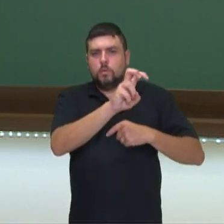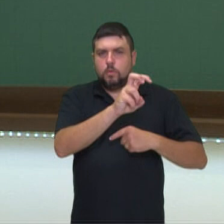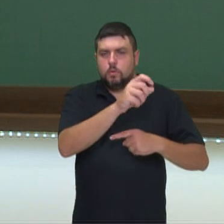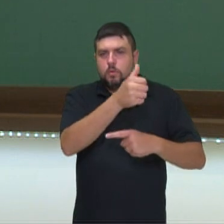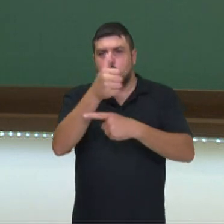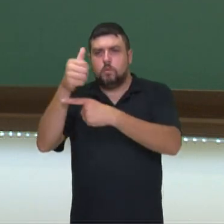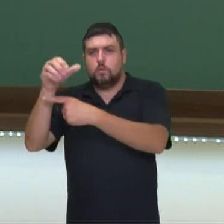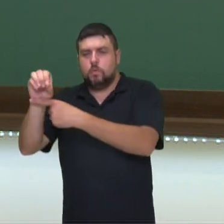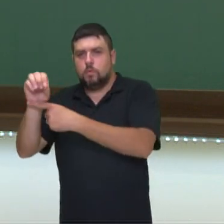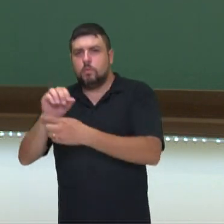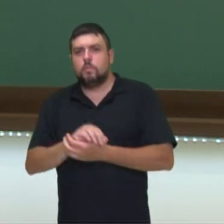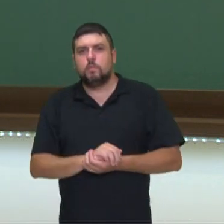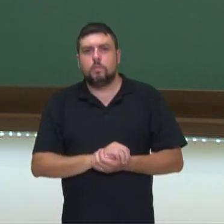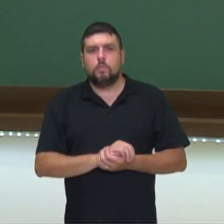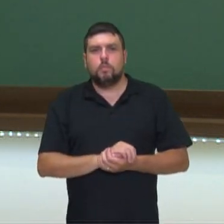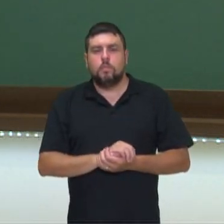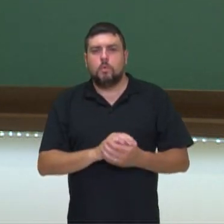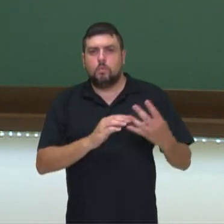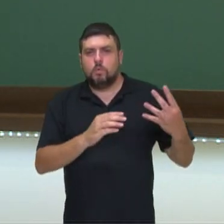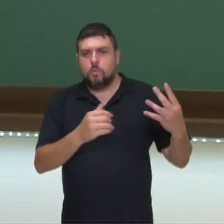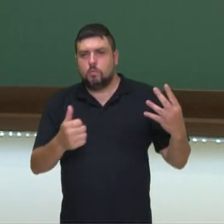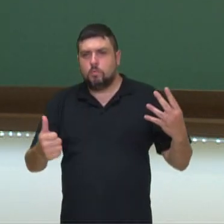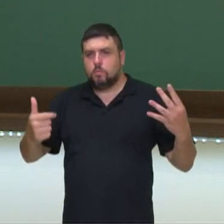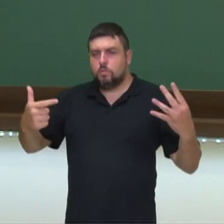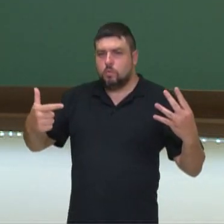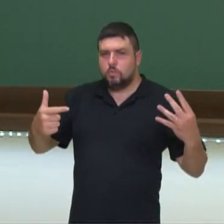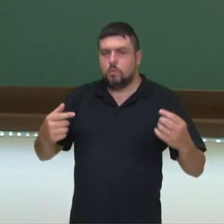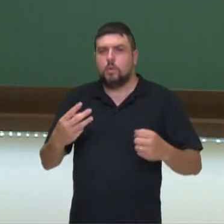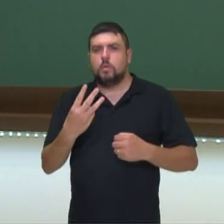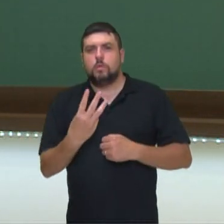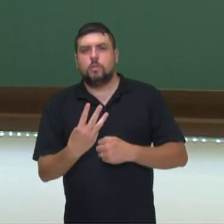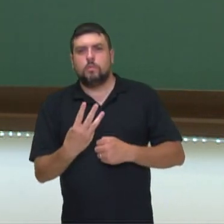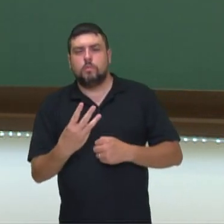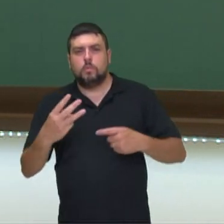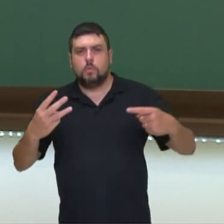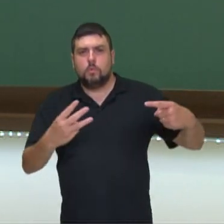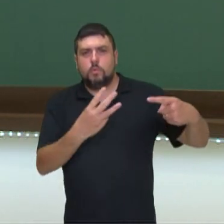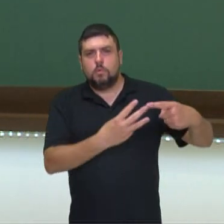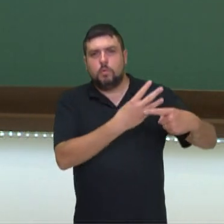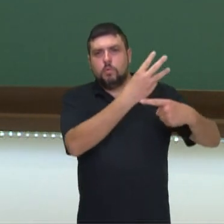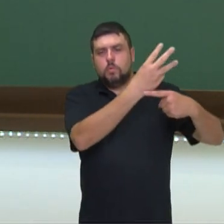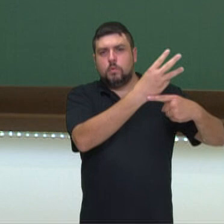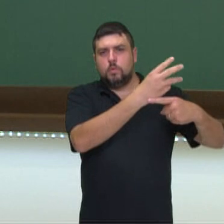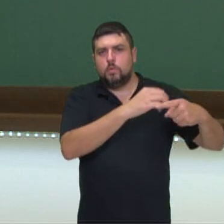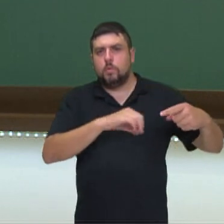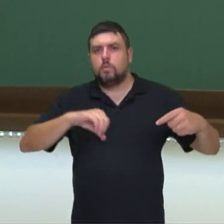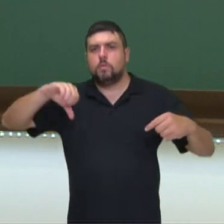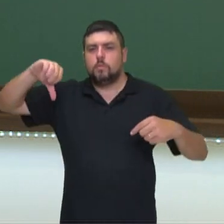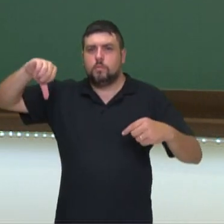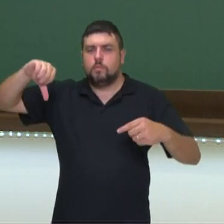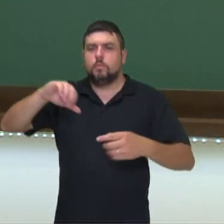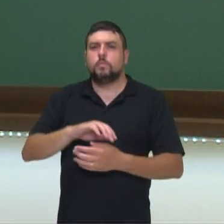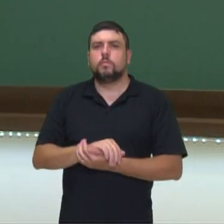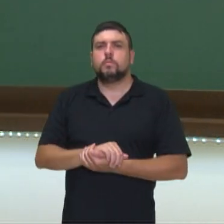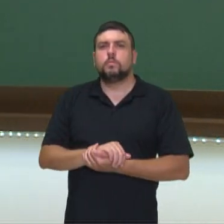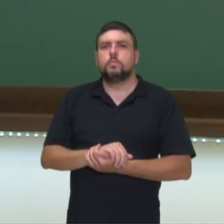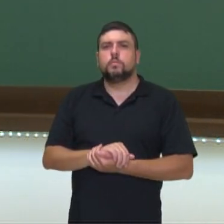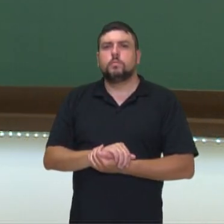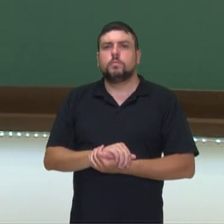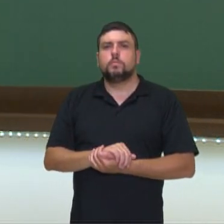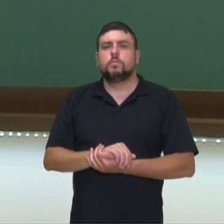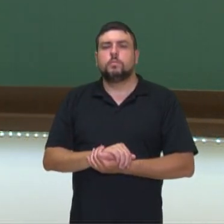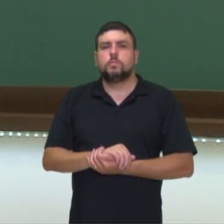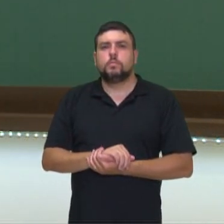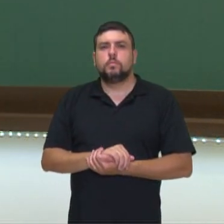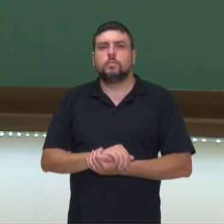4 para chegar no 12, eu multipliquei por 3. Então, 3 vezes 3, 9. Aí é só você somar os numeradores, 9 mais 10 é 19,